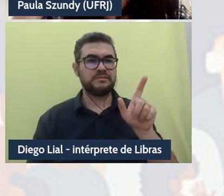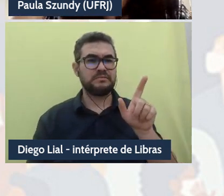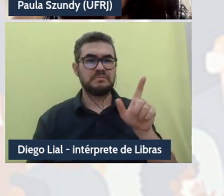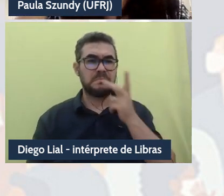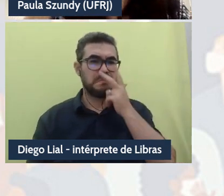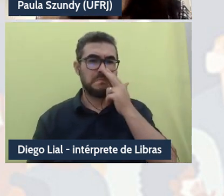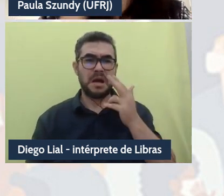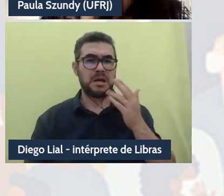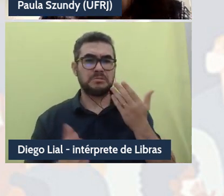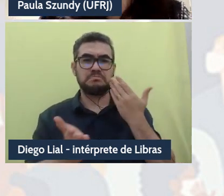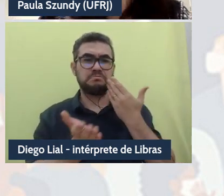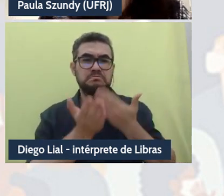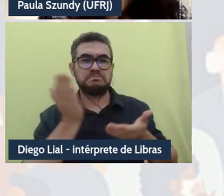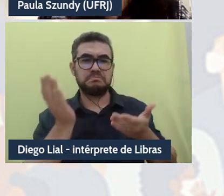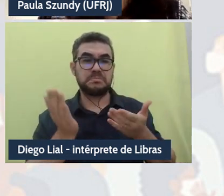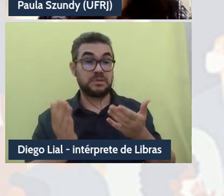Porque